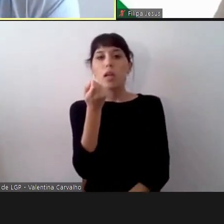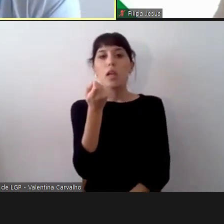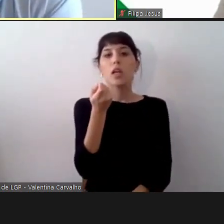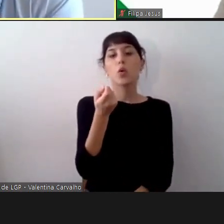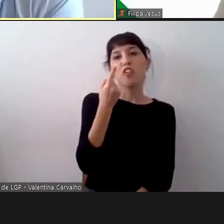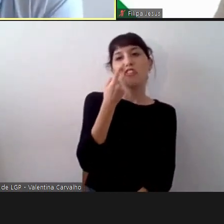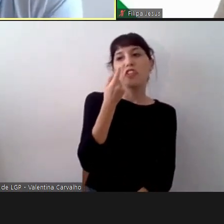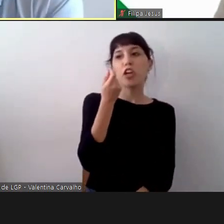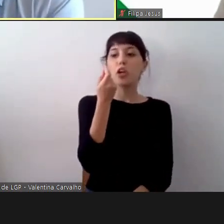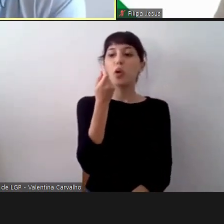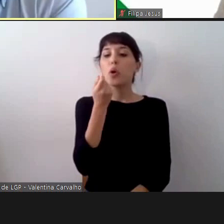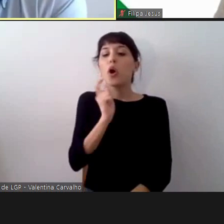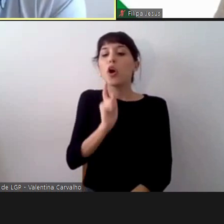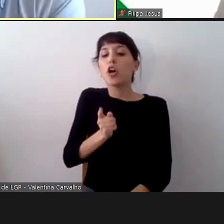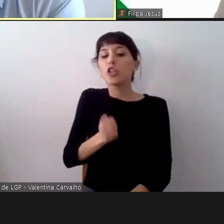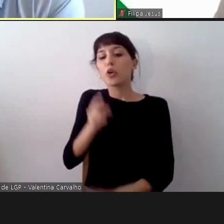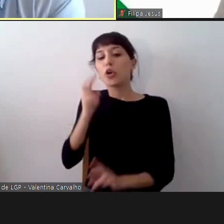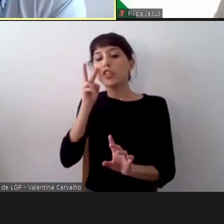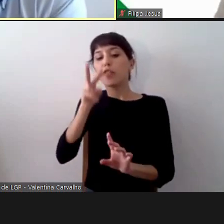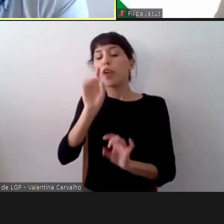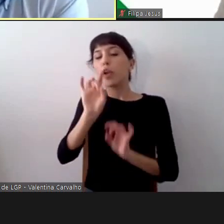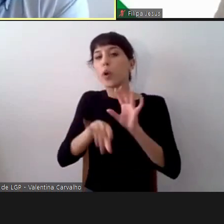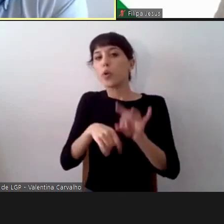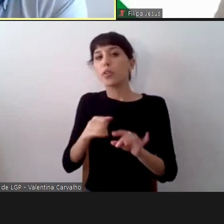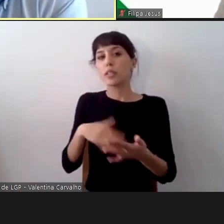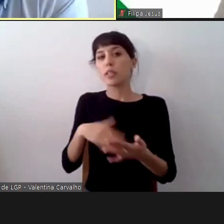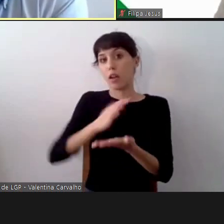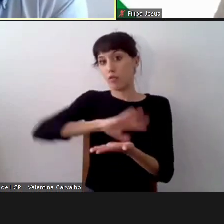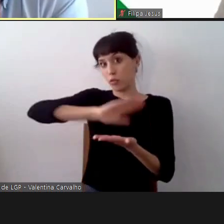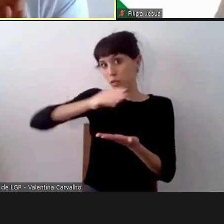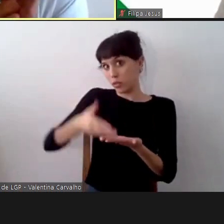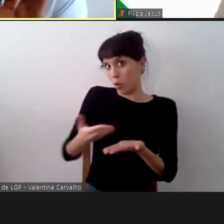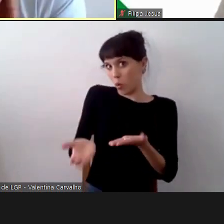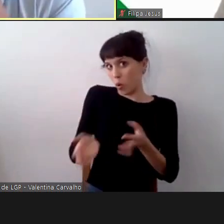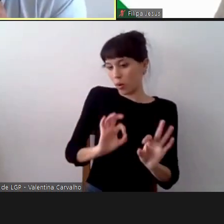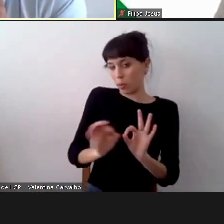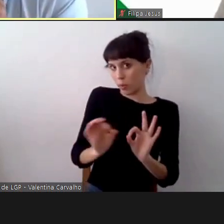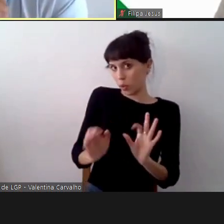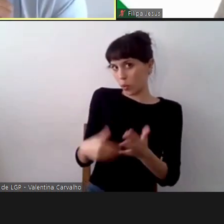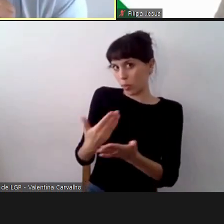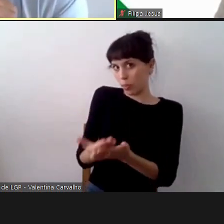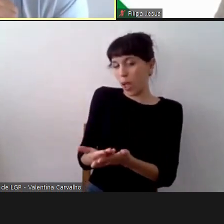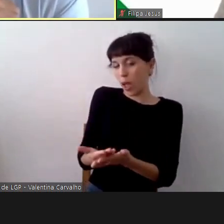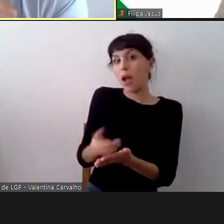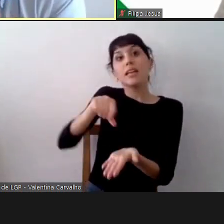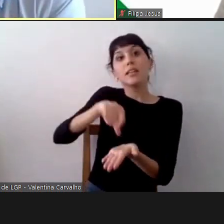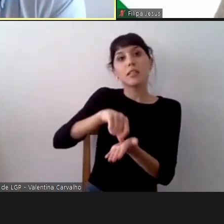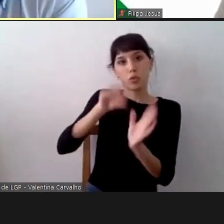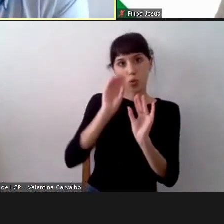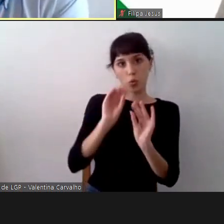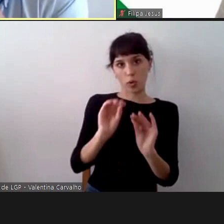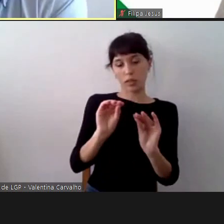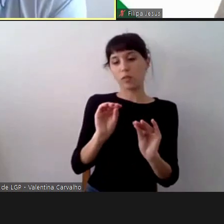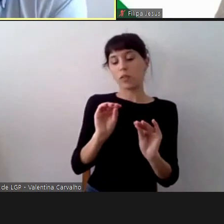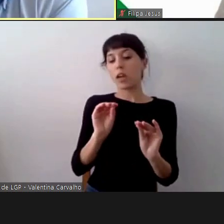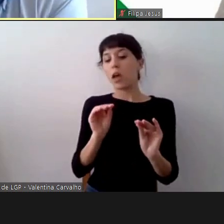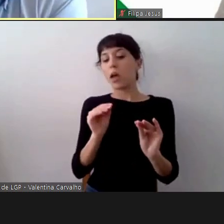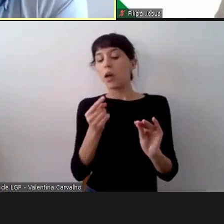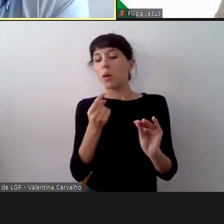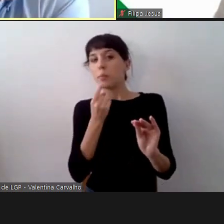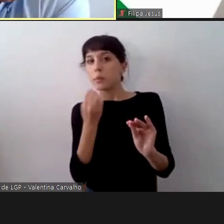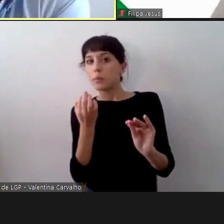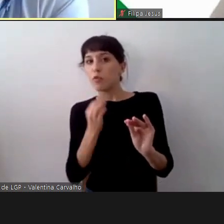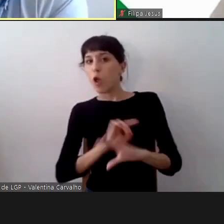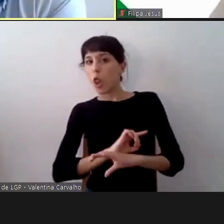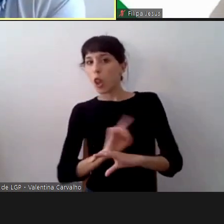aquilo que seria neste momento esta oferta que a Fundação está a fazer, no âmbito do Centro Qualifica, de alguma forma encontramos no primeiro momento